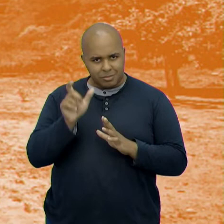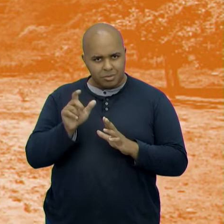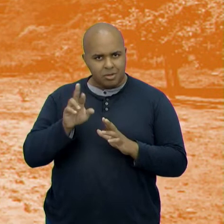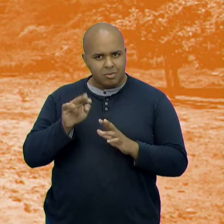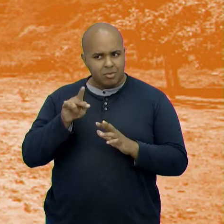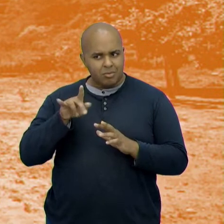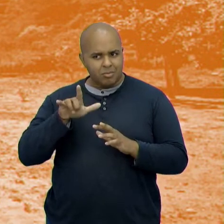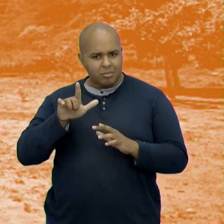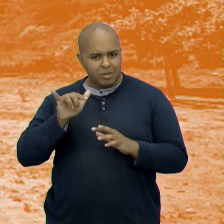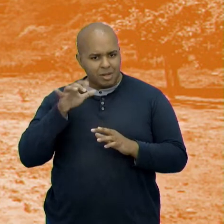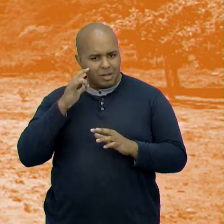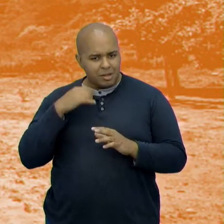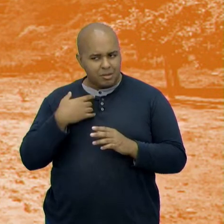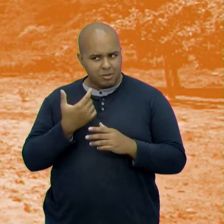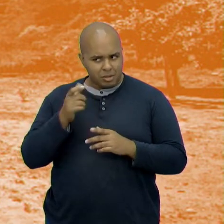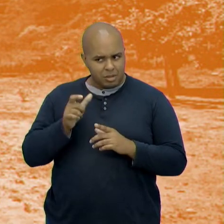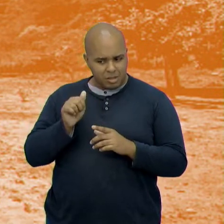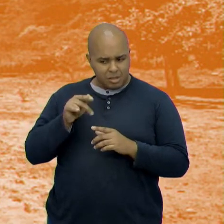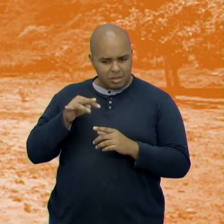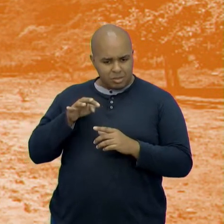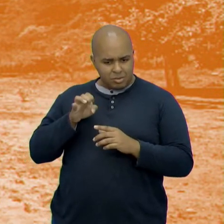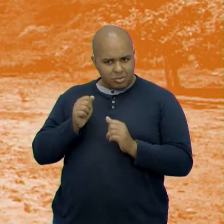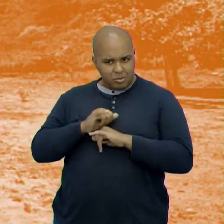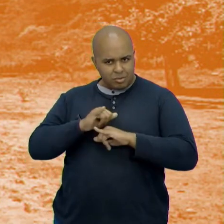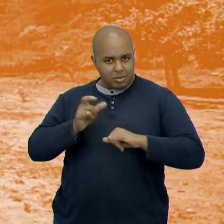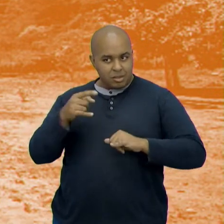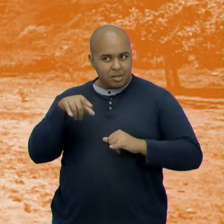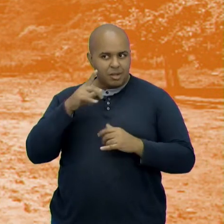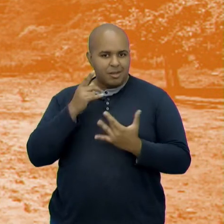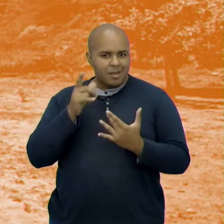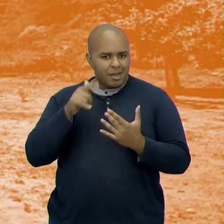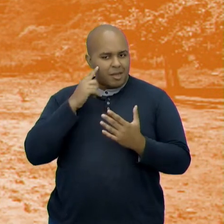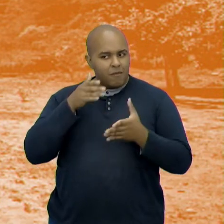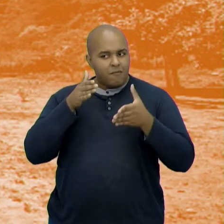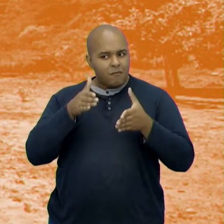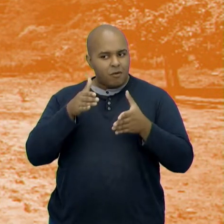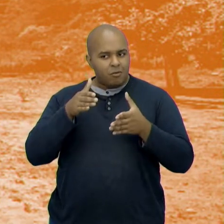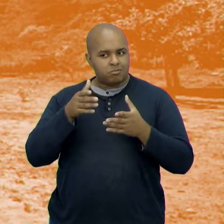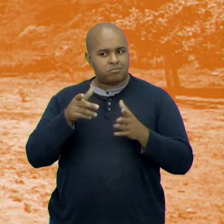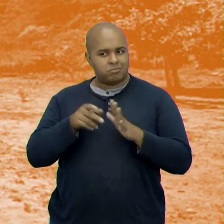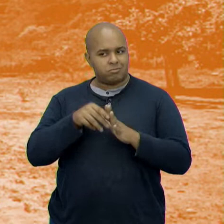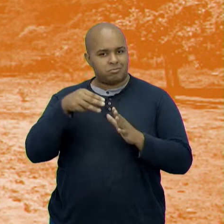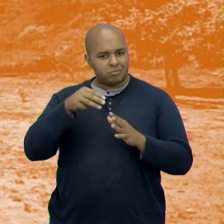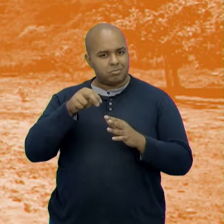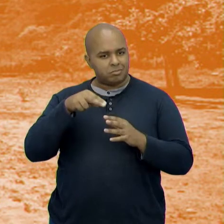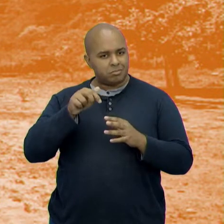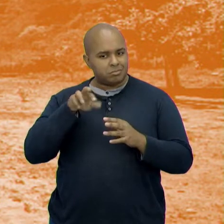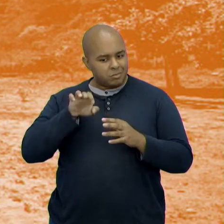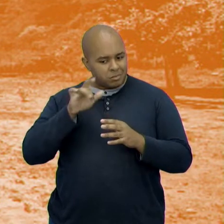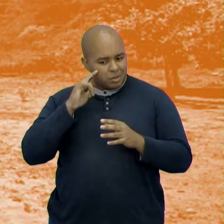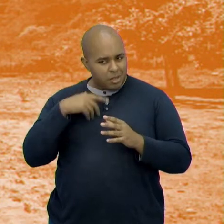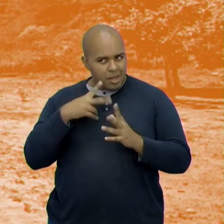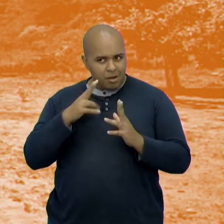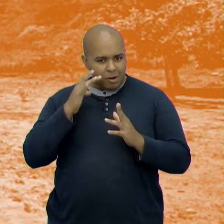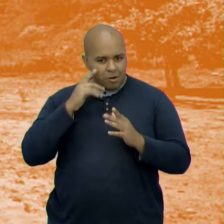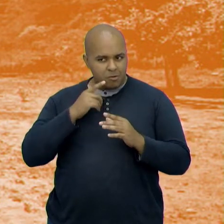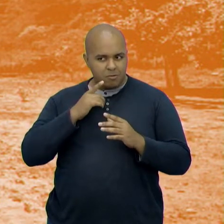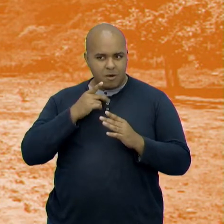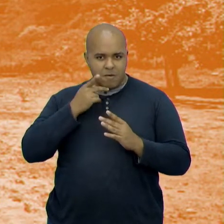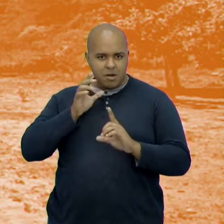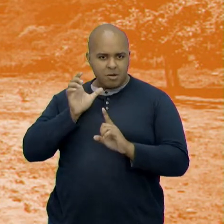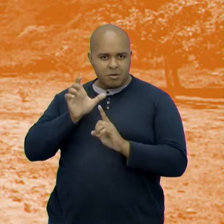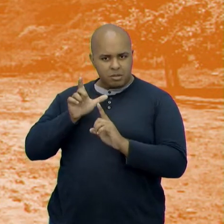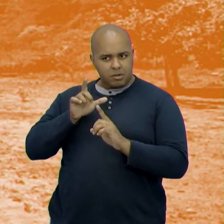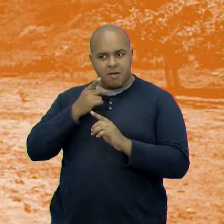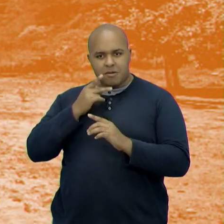republicanos, o Antônio Conselheiro, com a mensagem dele, ele era um foco monarquista, ou seja, era como se fosse uma ameaça à